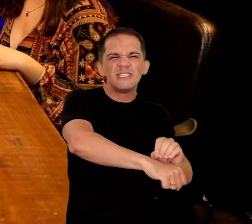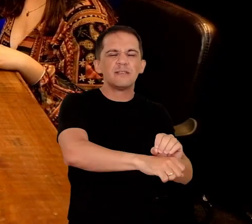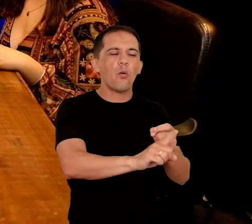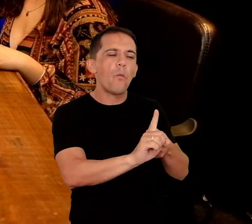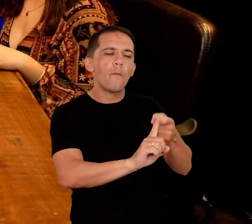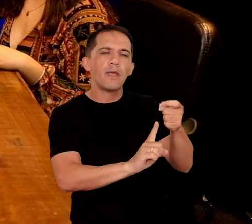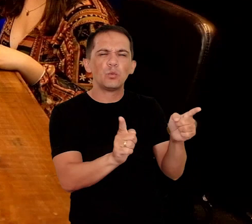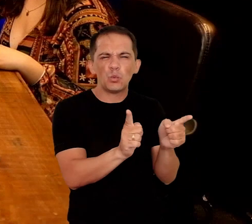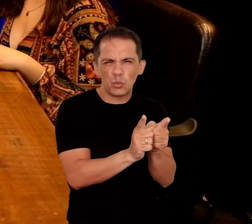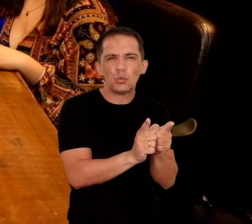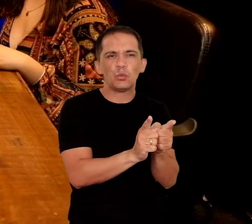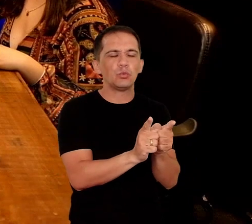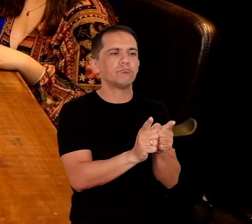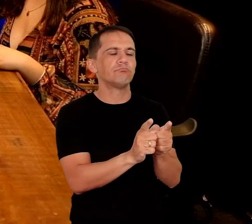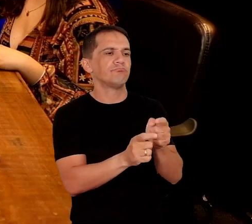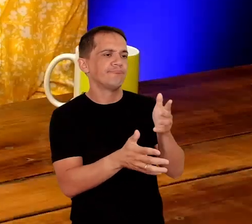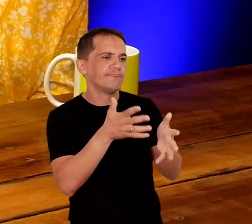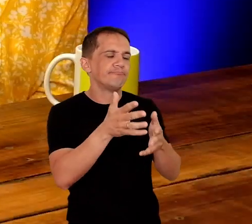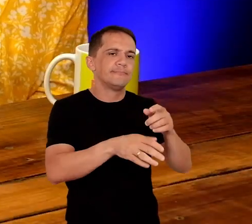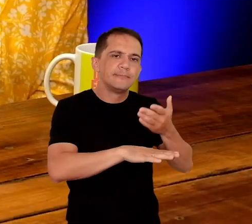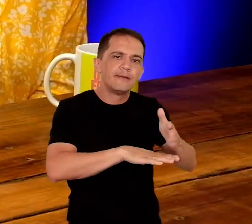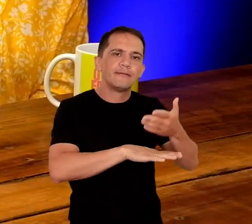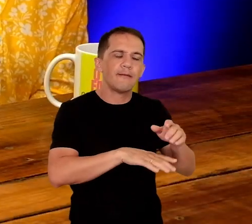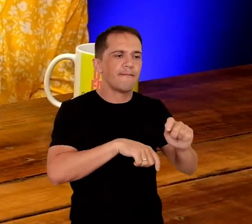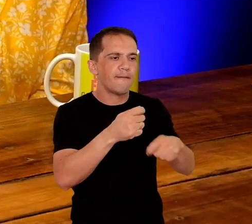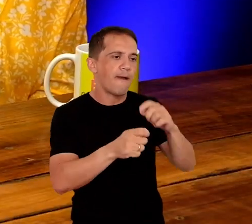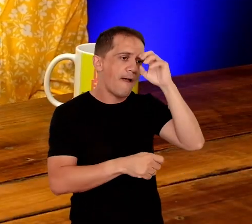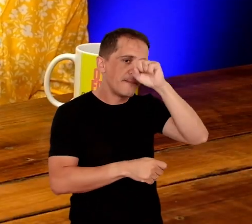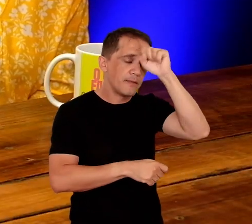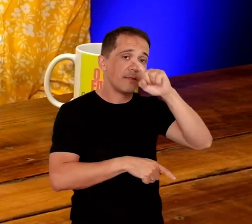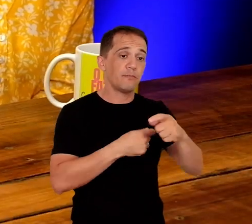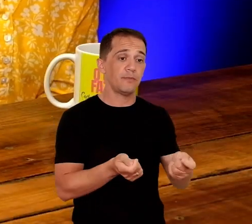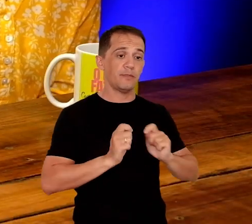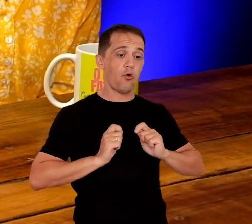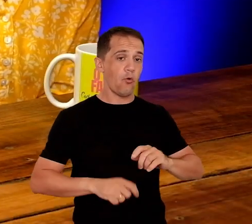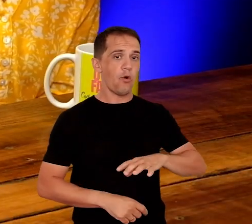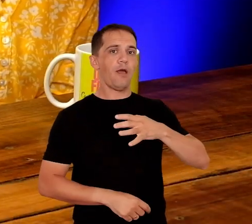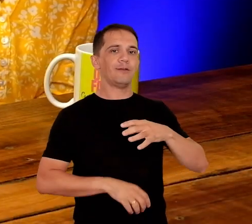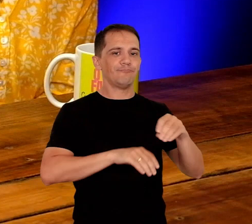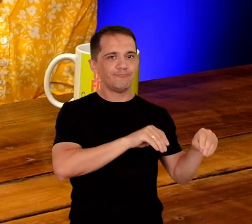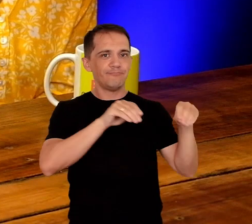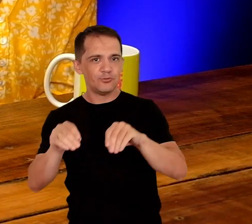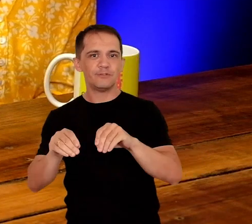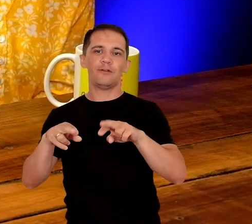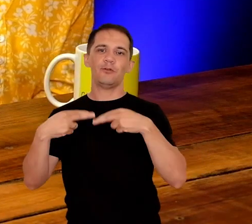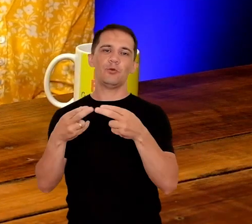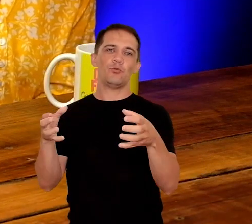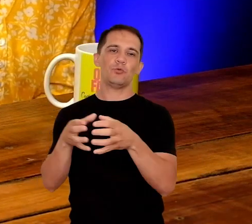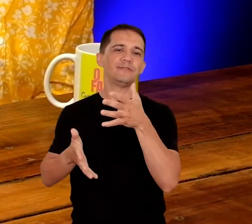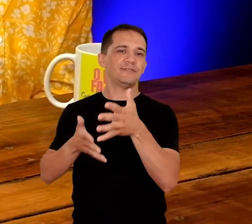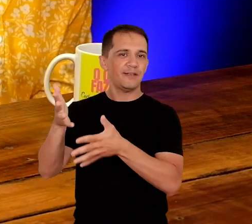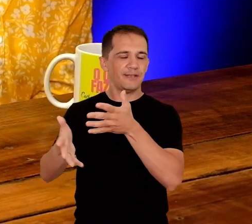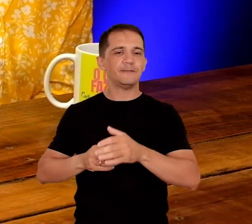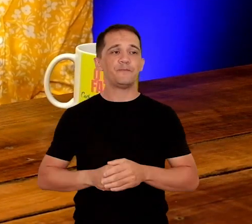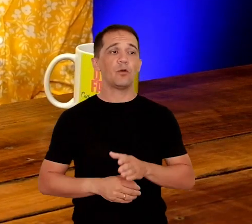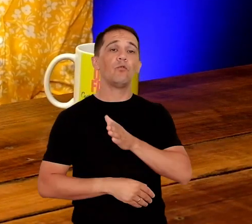de um mês, mais ou menos, só para ter coragem de entrar na congregação de língua de sinais. Uhum. E fizemos esse curso lá em Guaíba